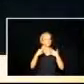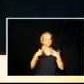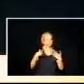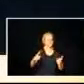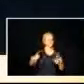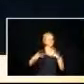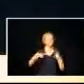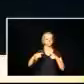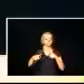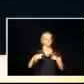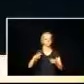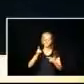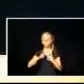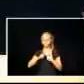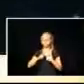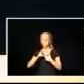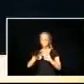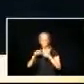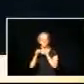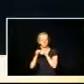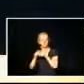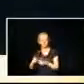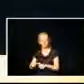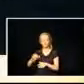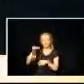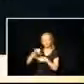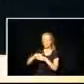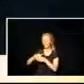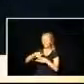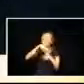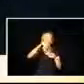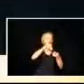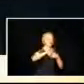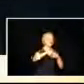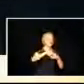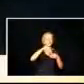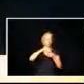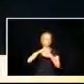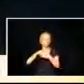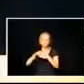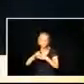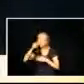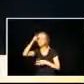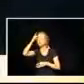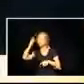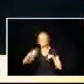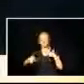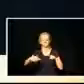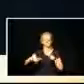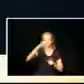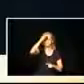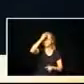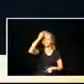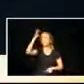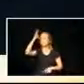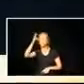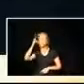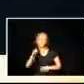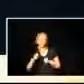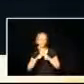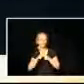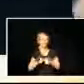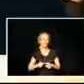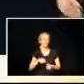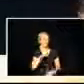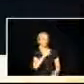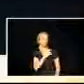vereador Salvador, em cada eleição, o funcionalismo público, dependendo, com aquele medo, né? Dependendo